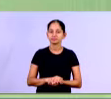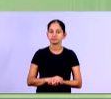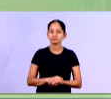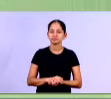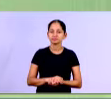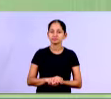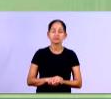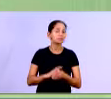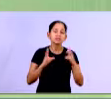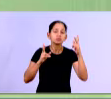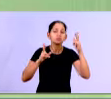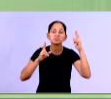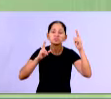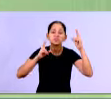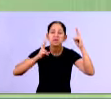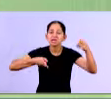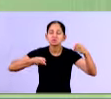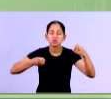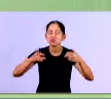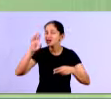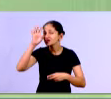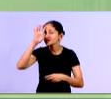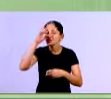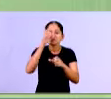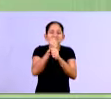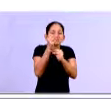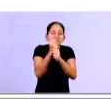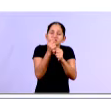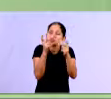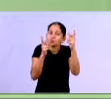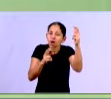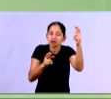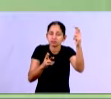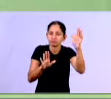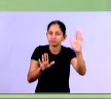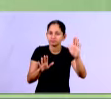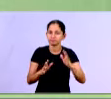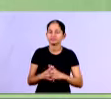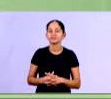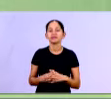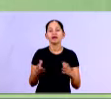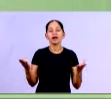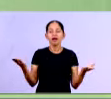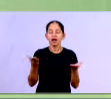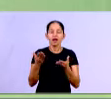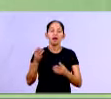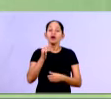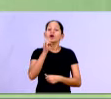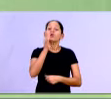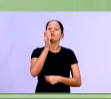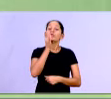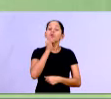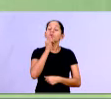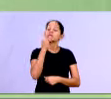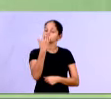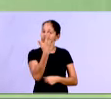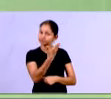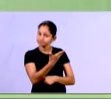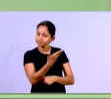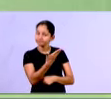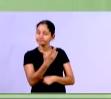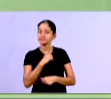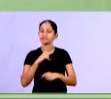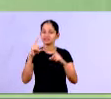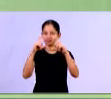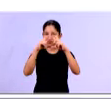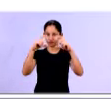são idênticas. Resolve-se do mesmo jeito. Olha só aqui uma situação para a gente aplicar aquela